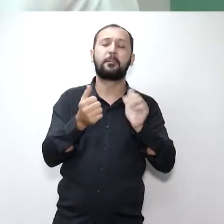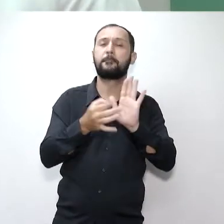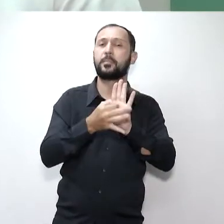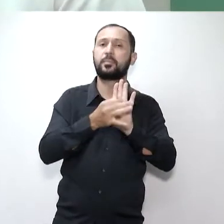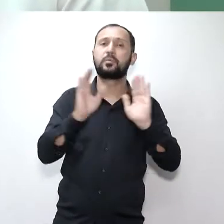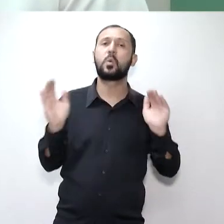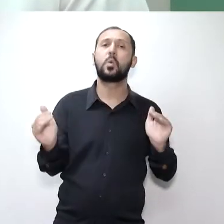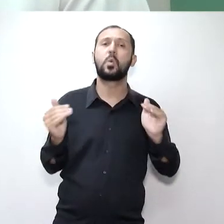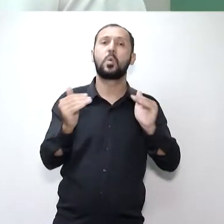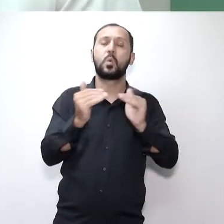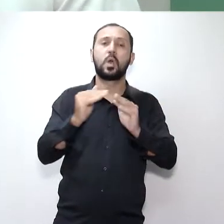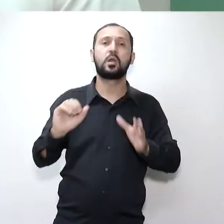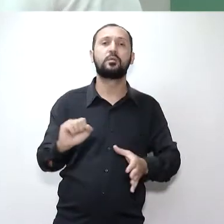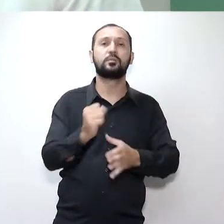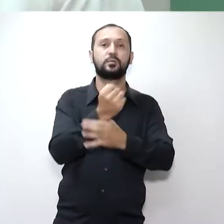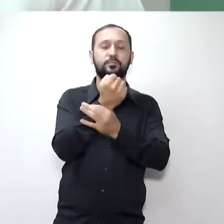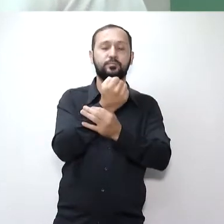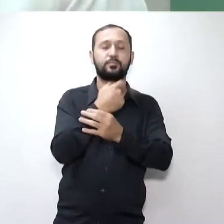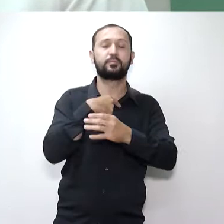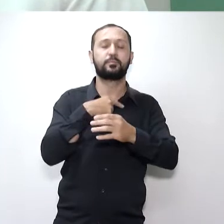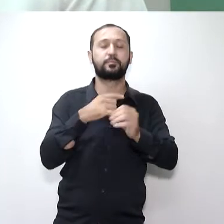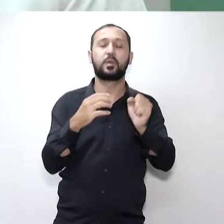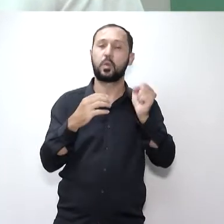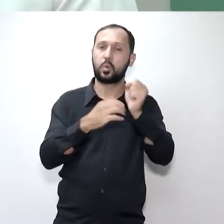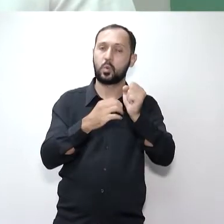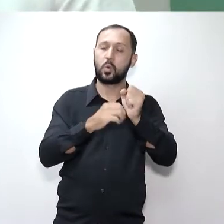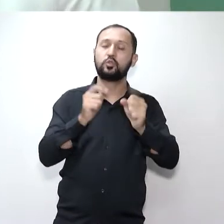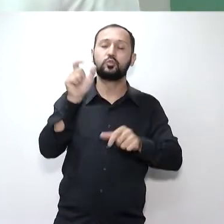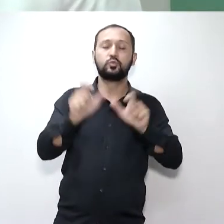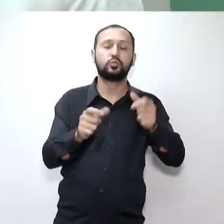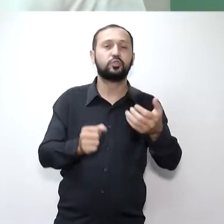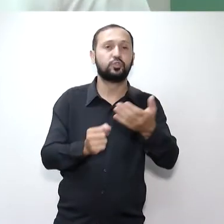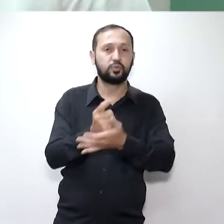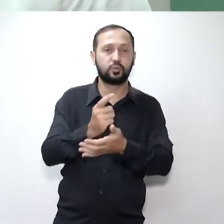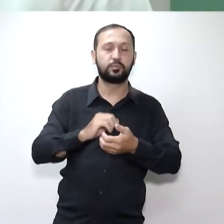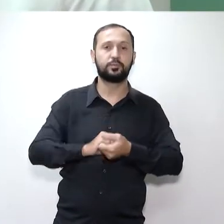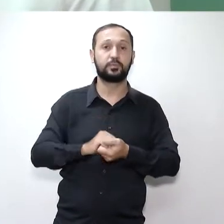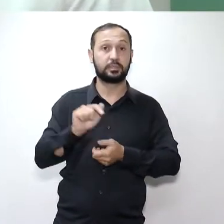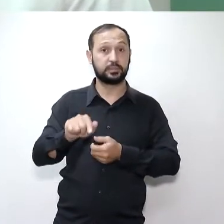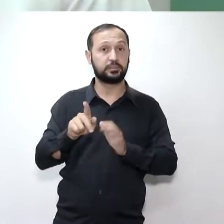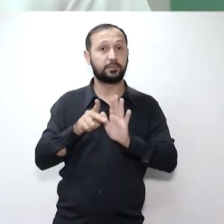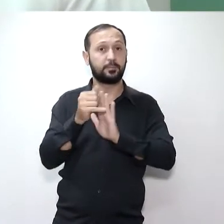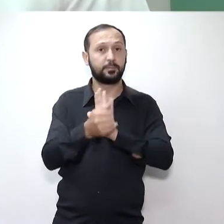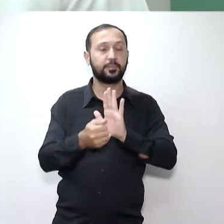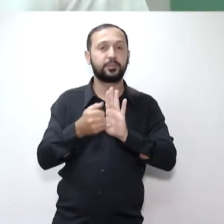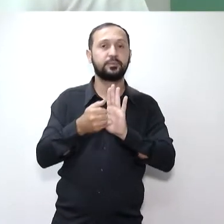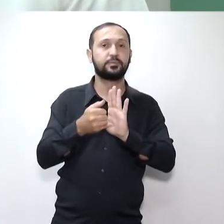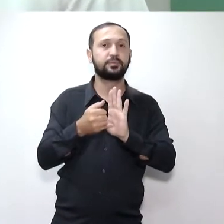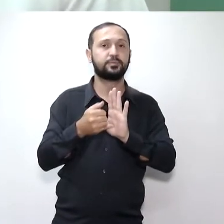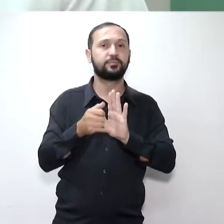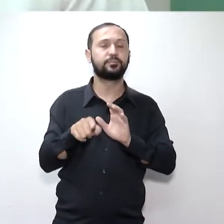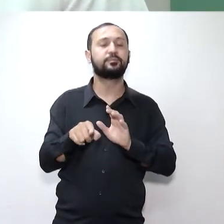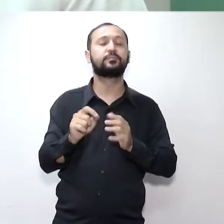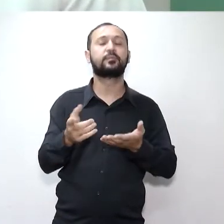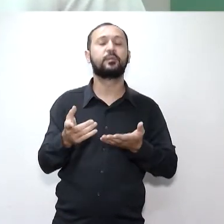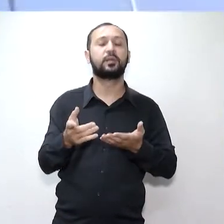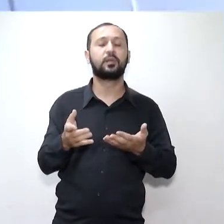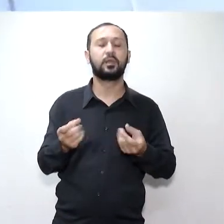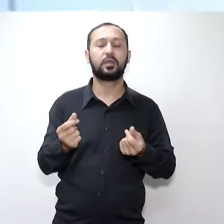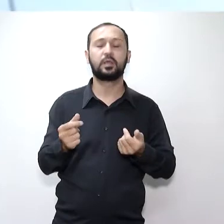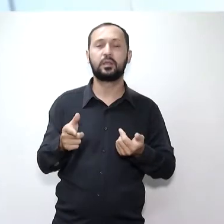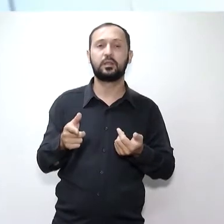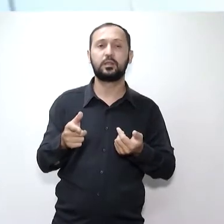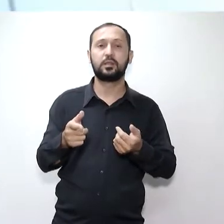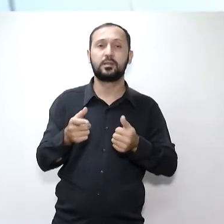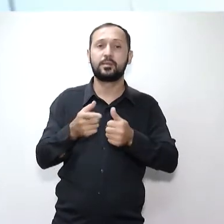análise dos parlamentares, a validação da proposição está assegurada pelo Código de Defesa dos Consumidores.